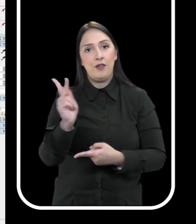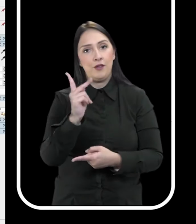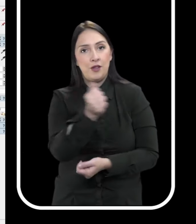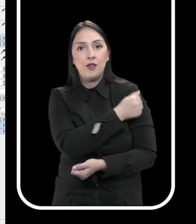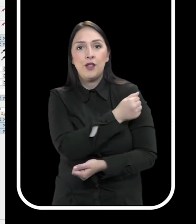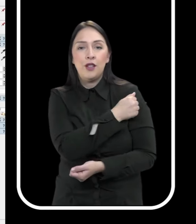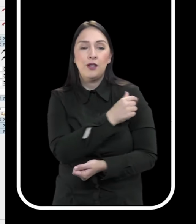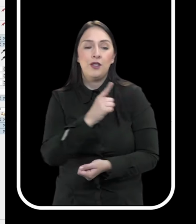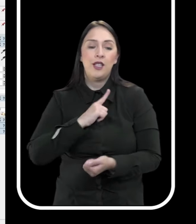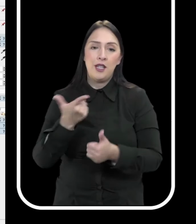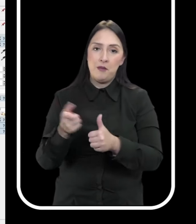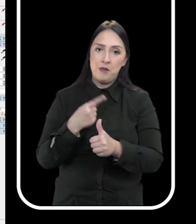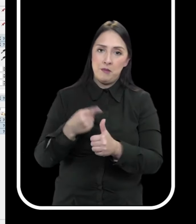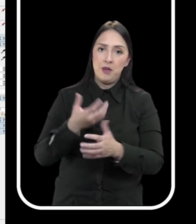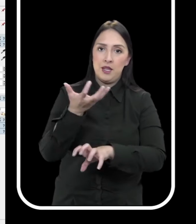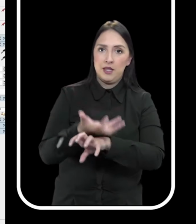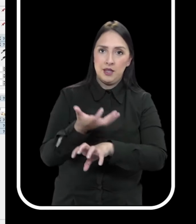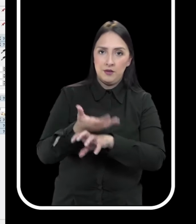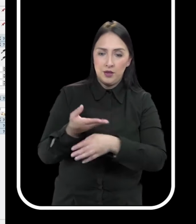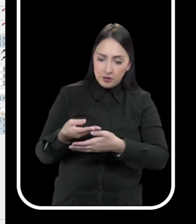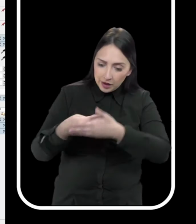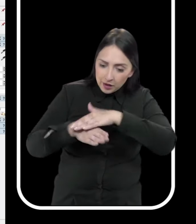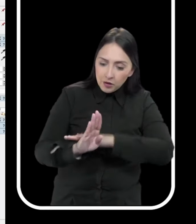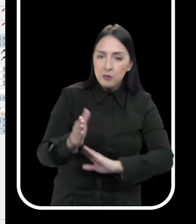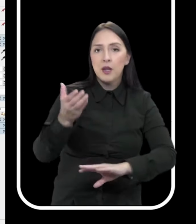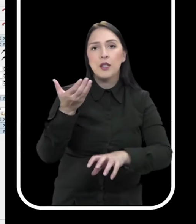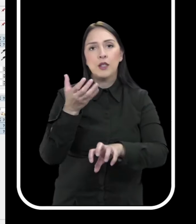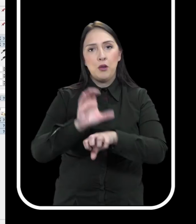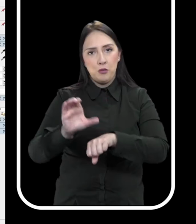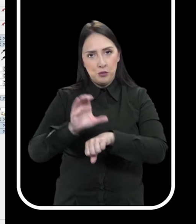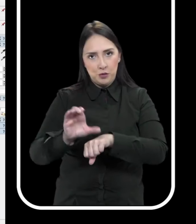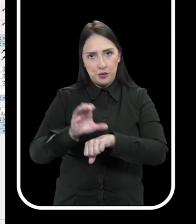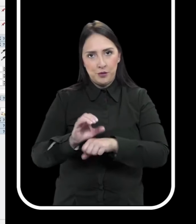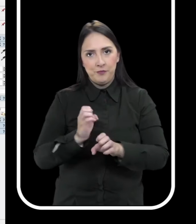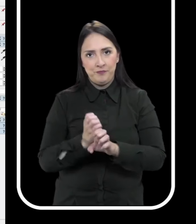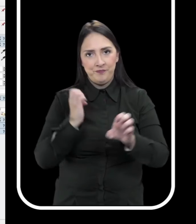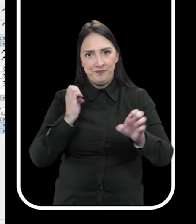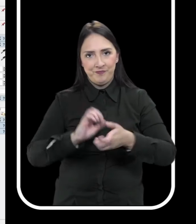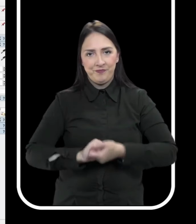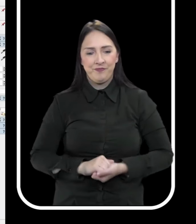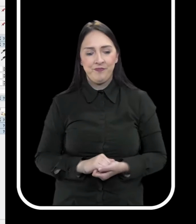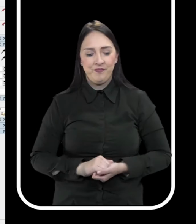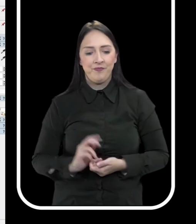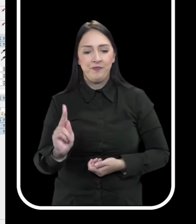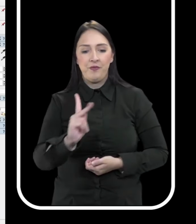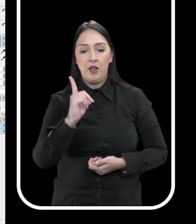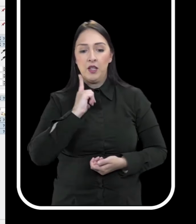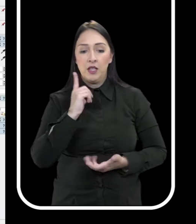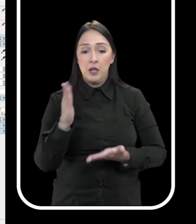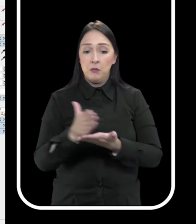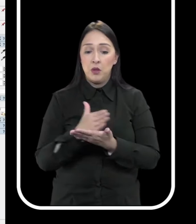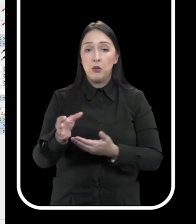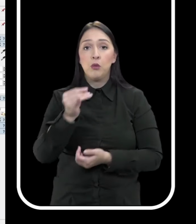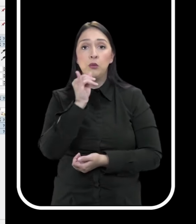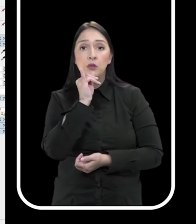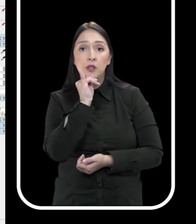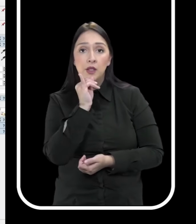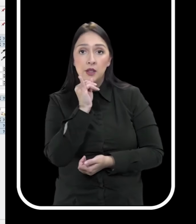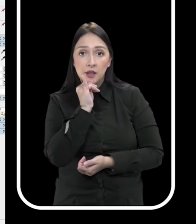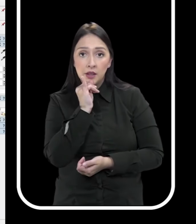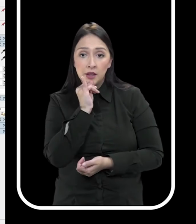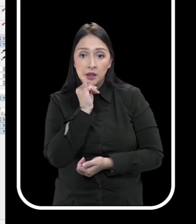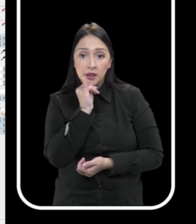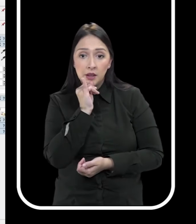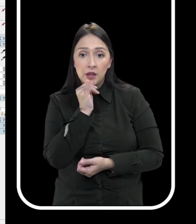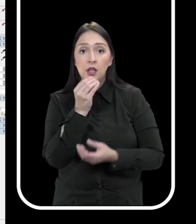desafio que o nosso estudante tem na primeira disciplina quando ele entra no curso. Ok? Então, nós temos aqui alguns